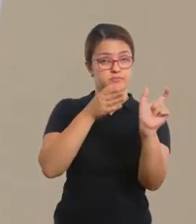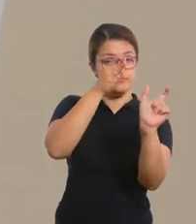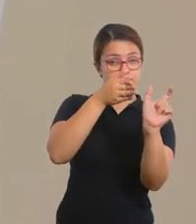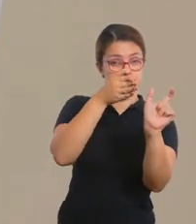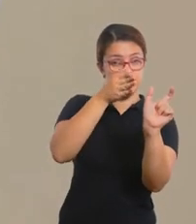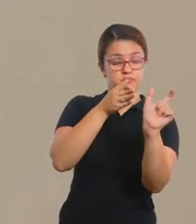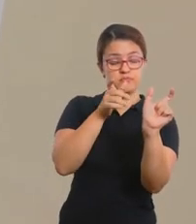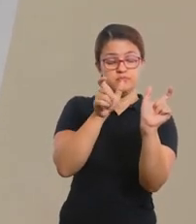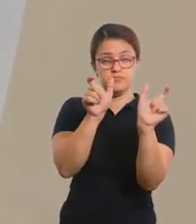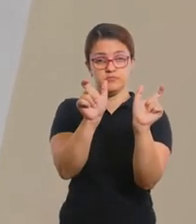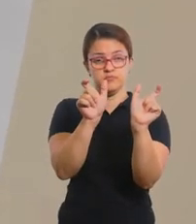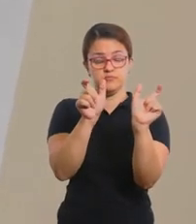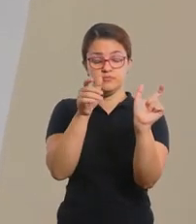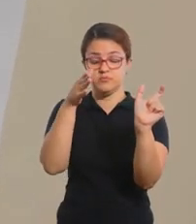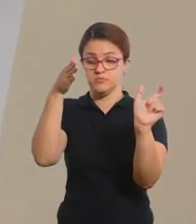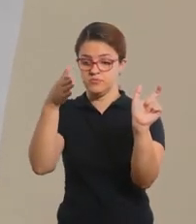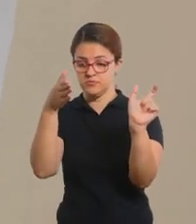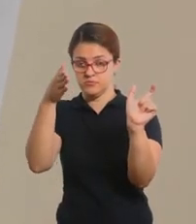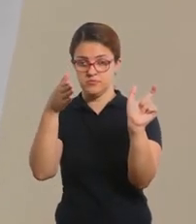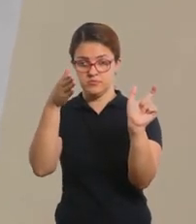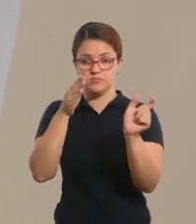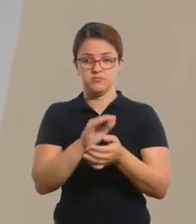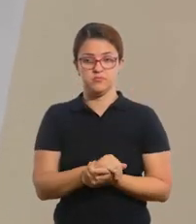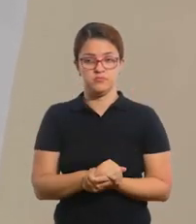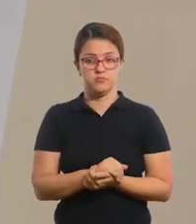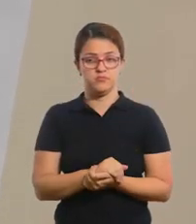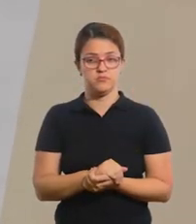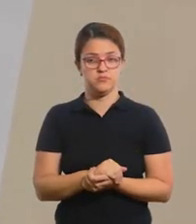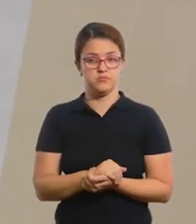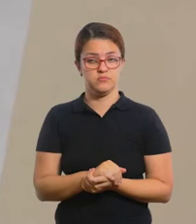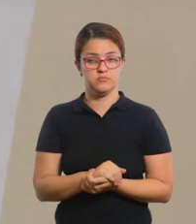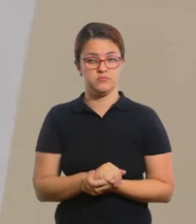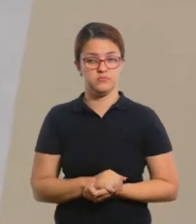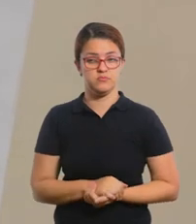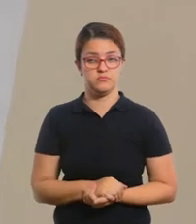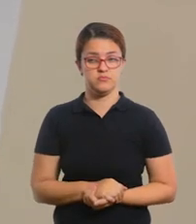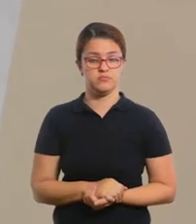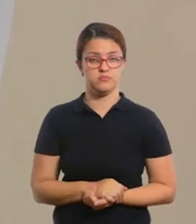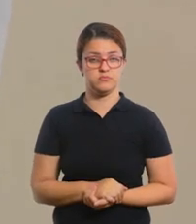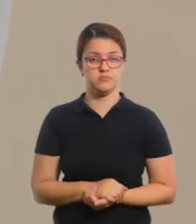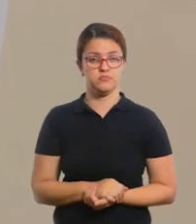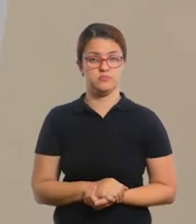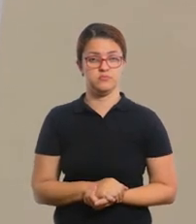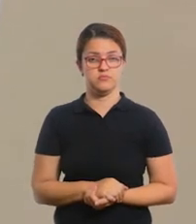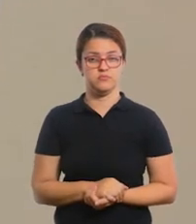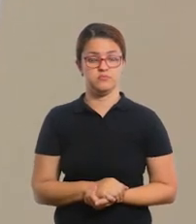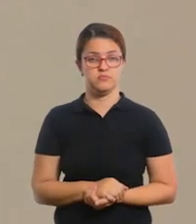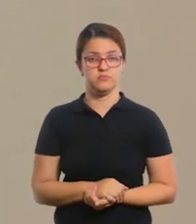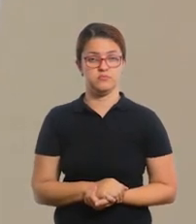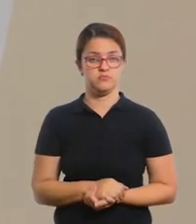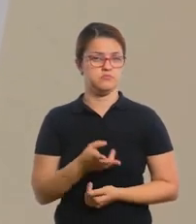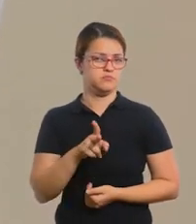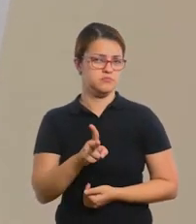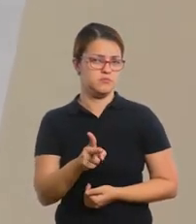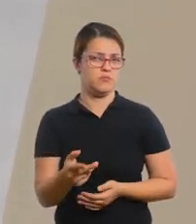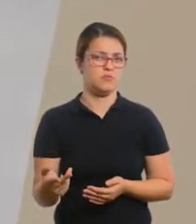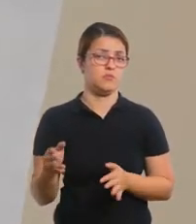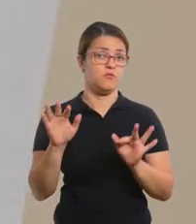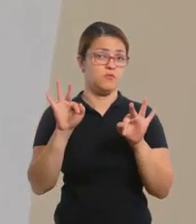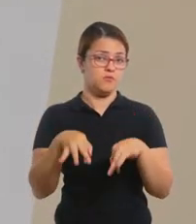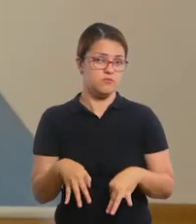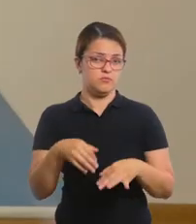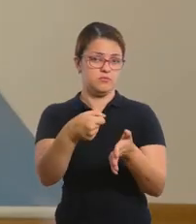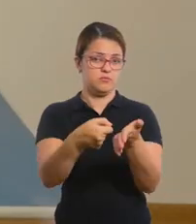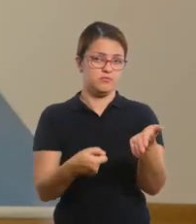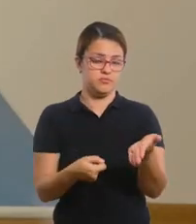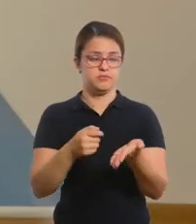entre ser e bailarina. Ó. Não e conhece, nem e